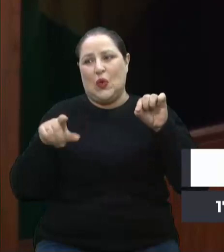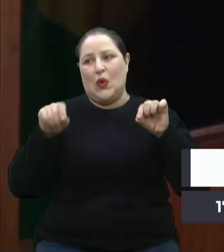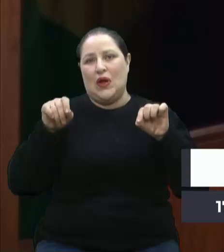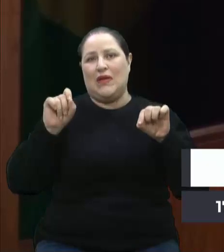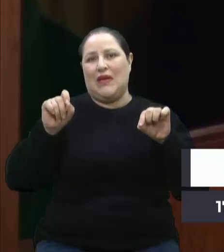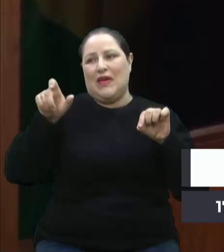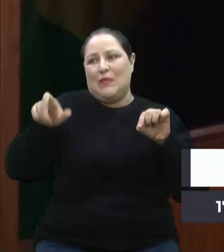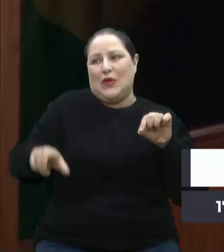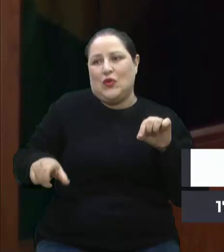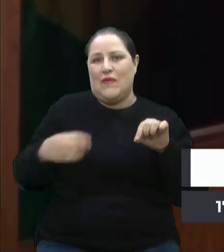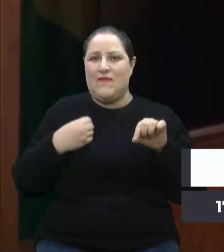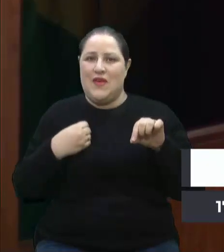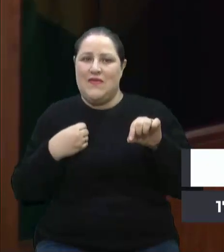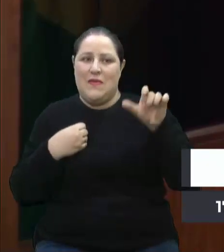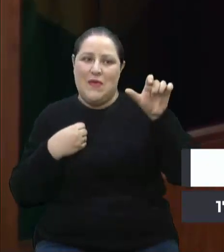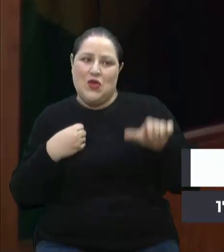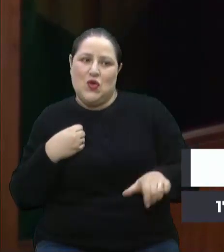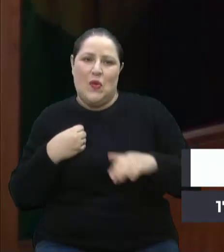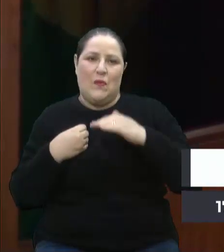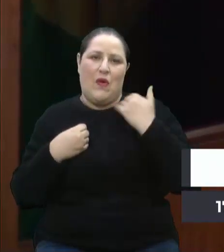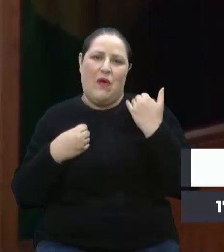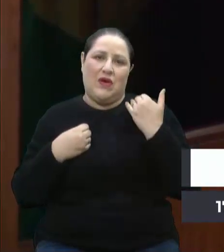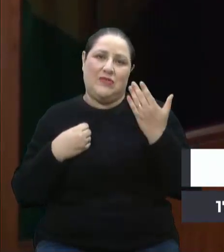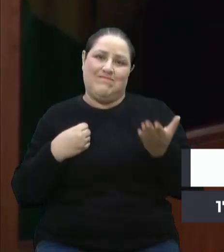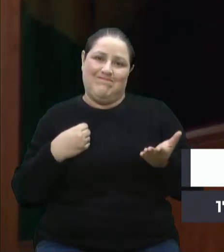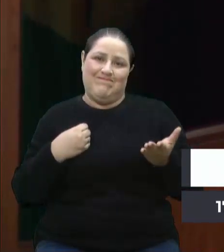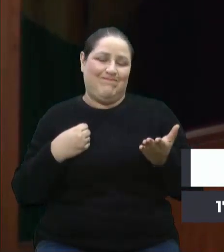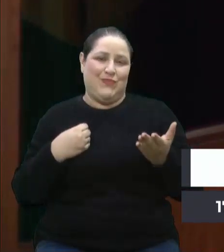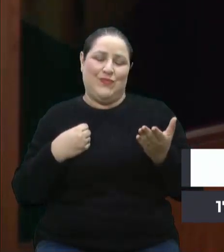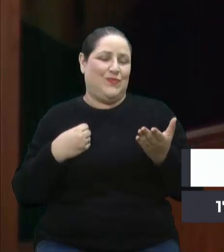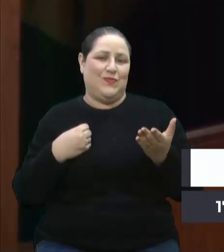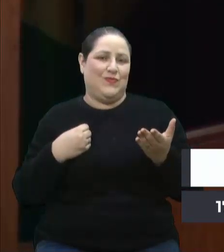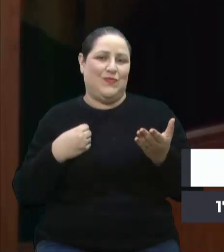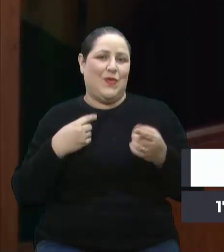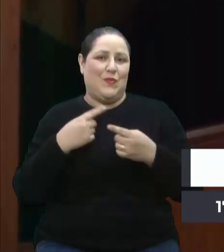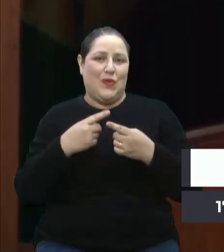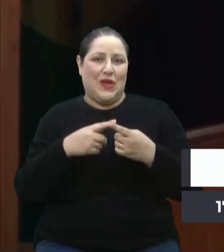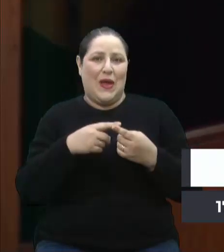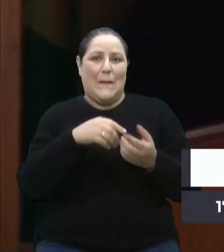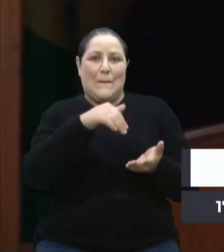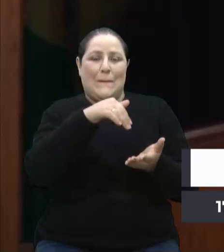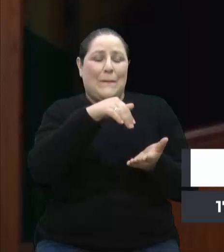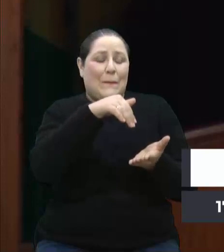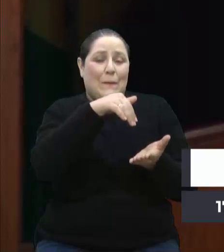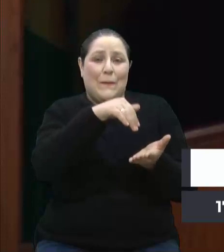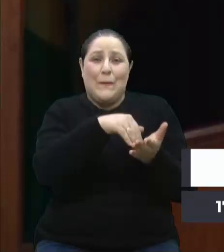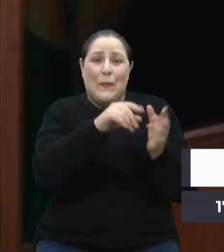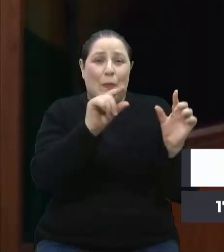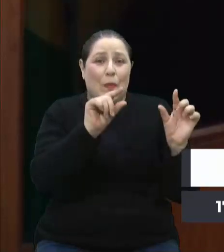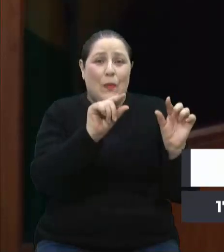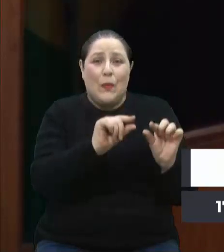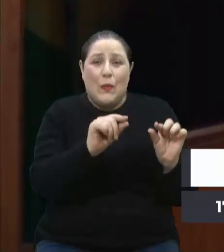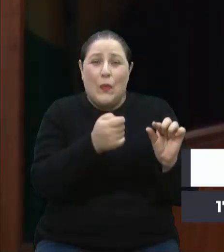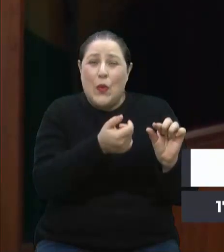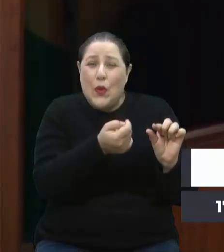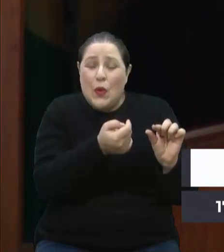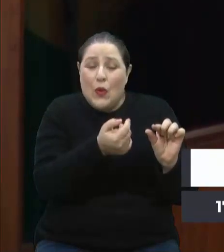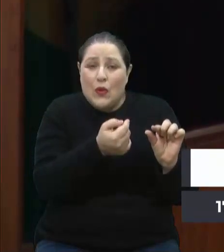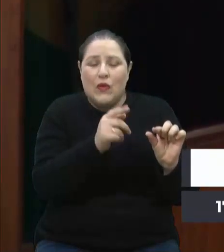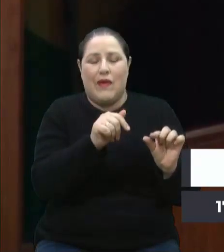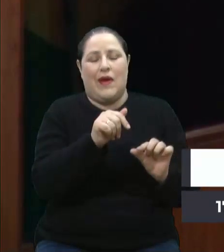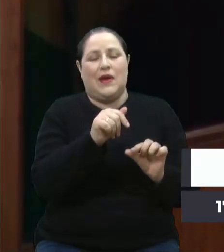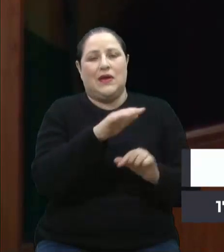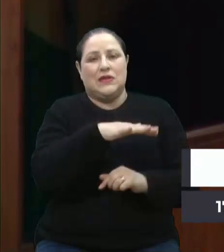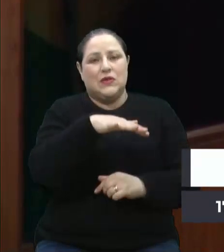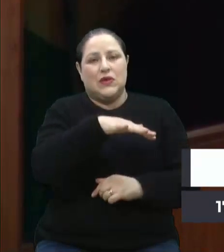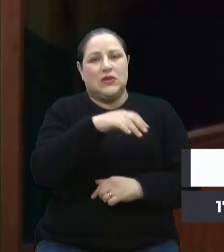você tem que escolher quem recebe por ter um tão pouco né E aí é uma situação que me parece grave demais essa